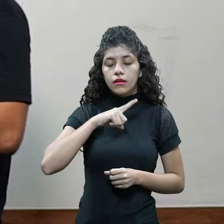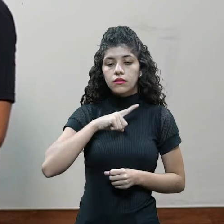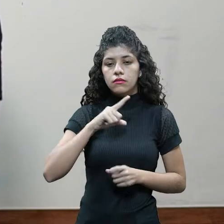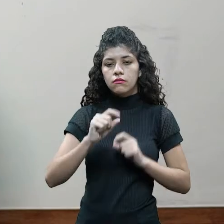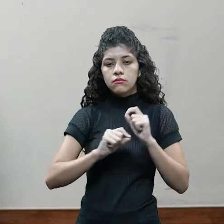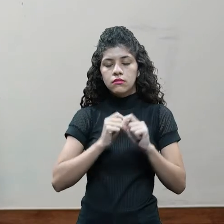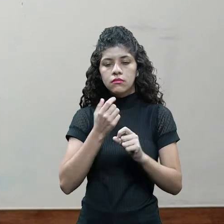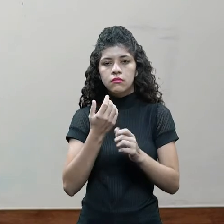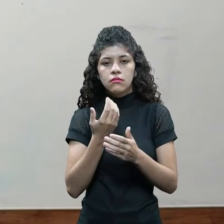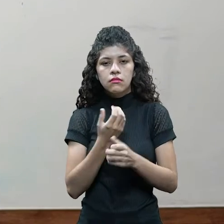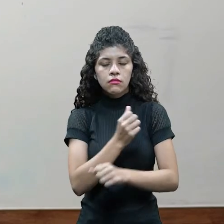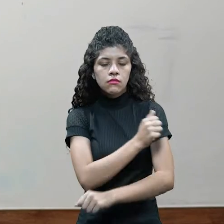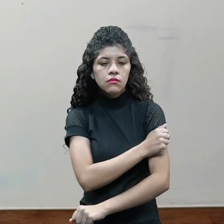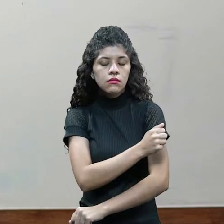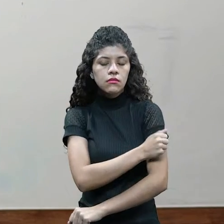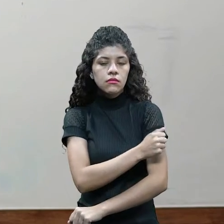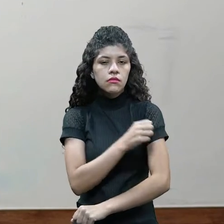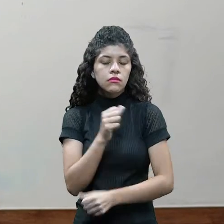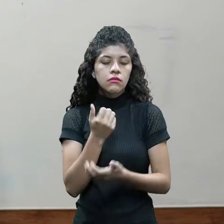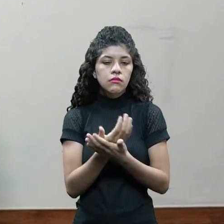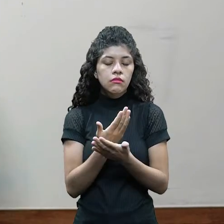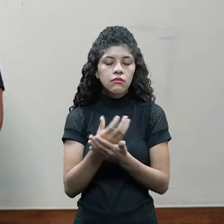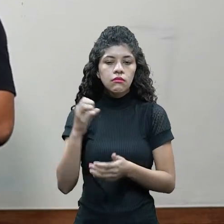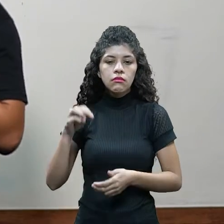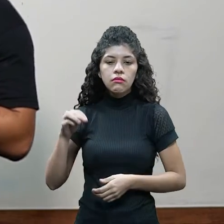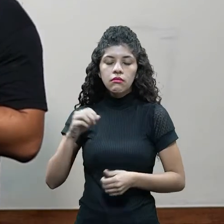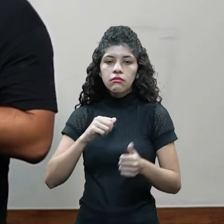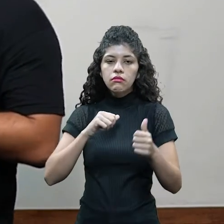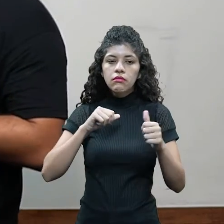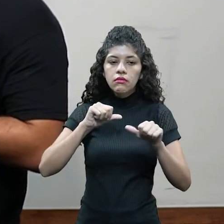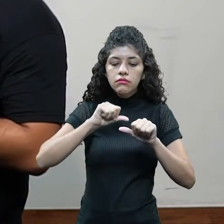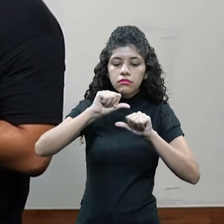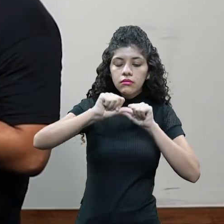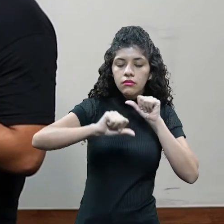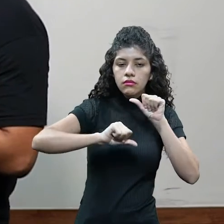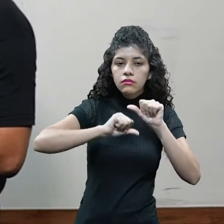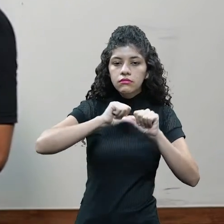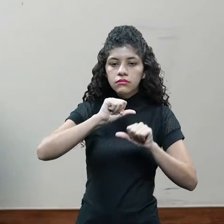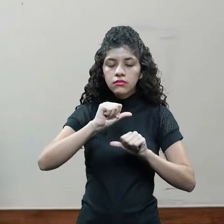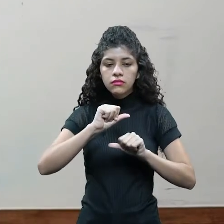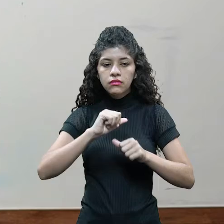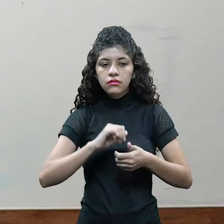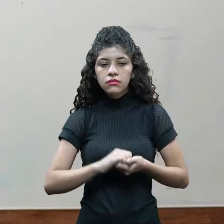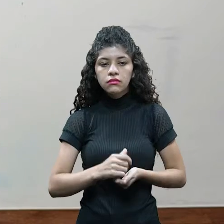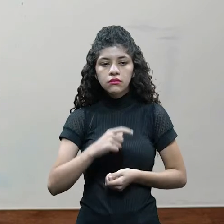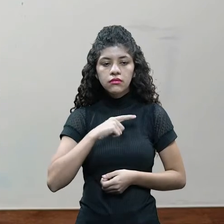os alunos, quem está estudando matemática, tem de transformar de uma unidade para outra? Aí eu